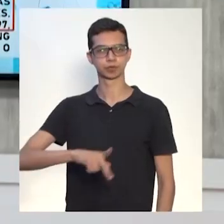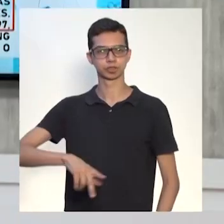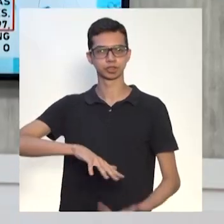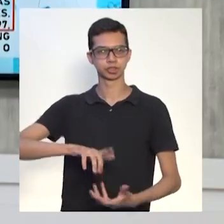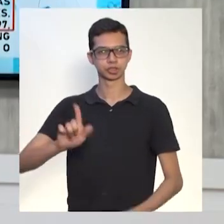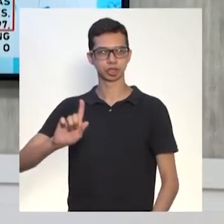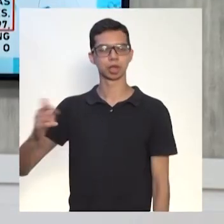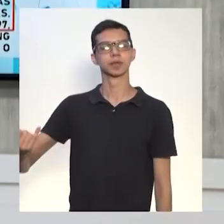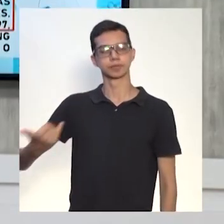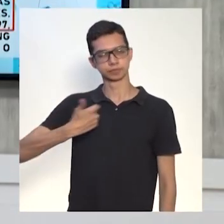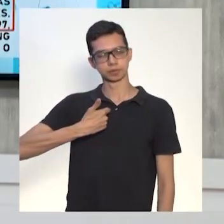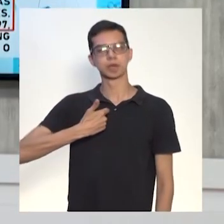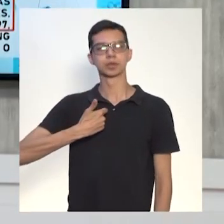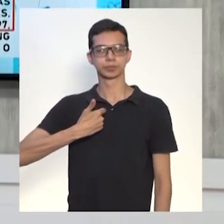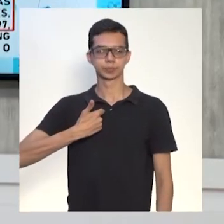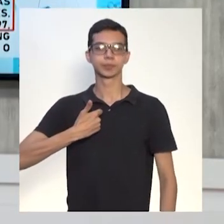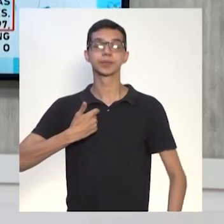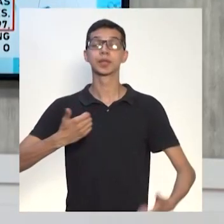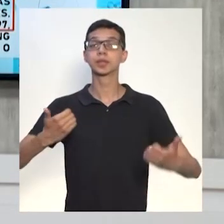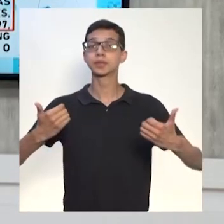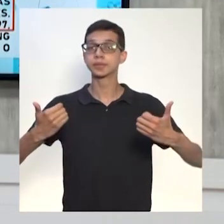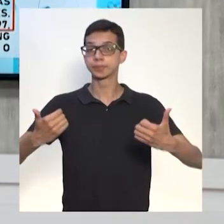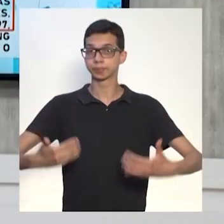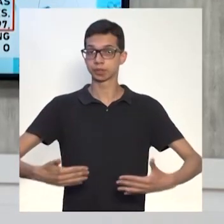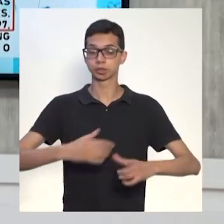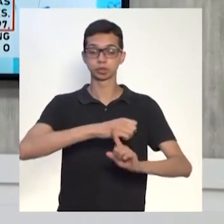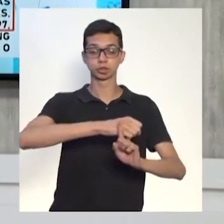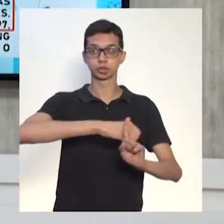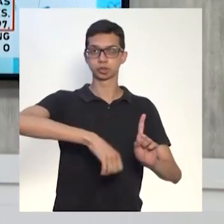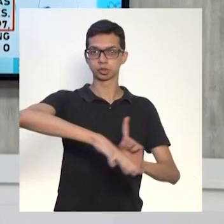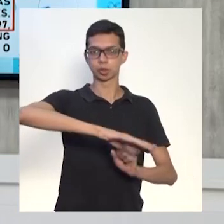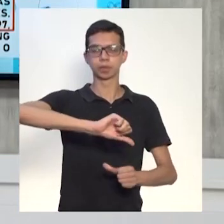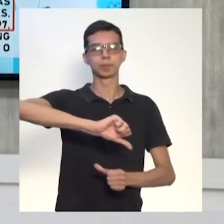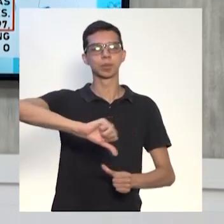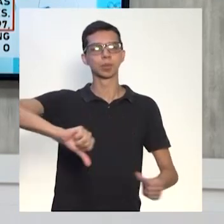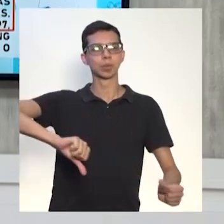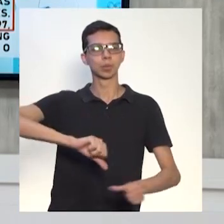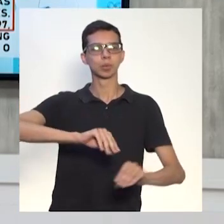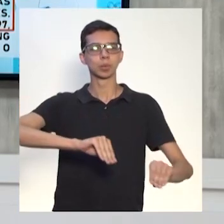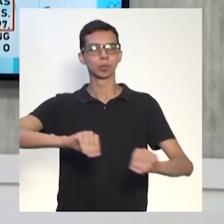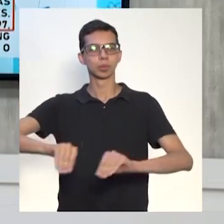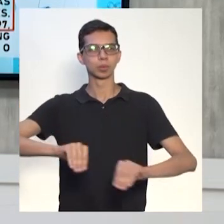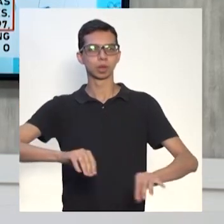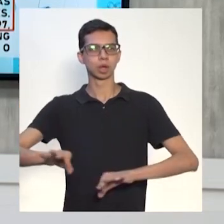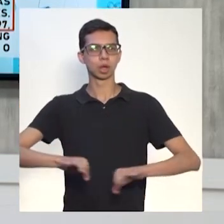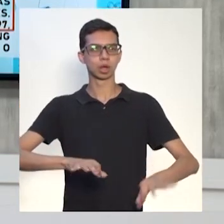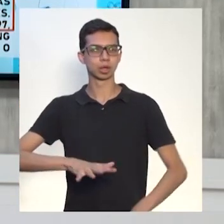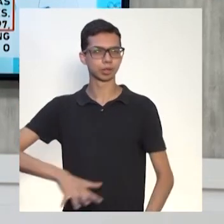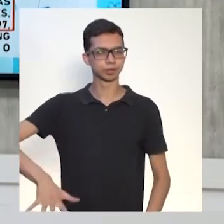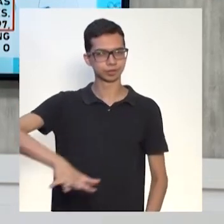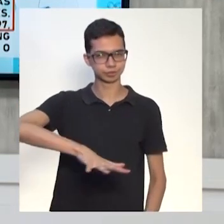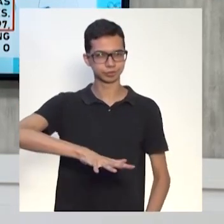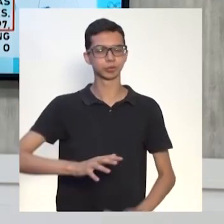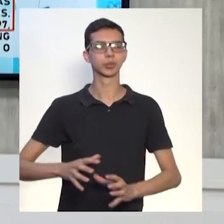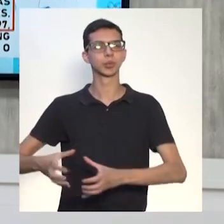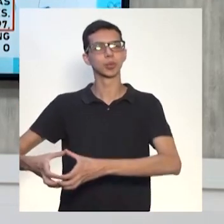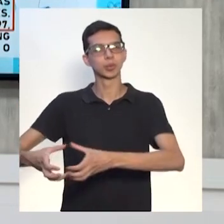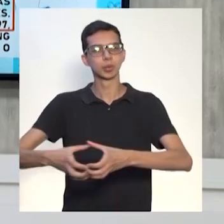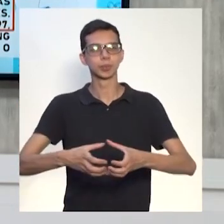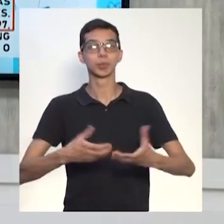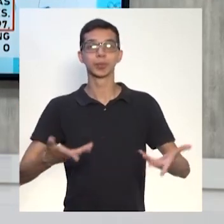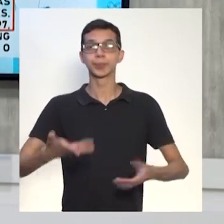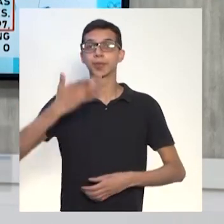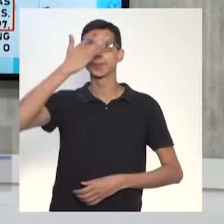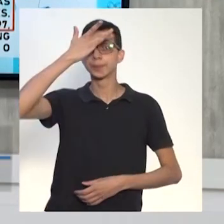da mudança da organização da sociedade enquanto povo, né, enquanto grupo. Então, as questões geográficas, as pessoas